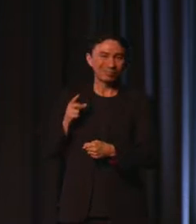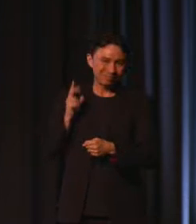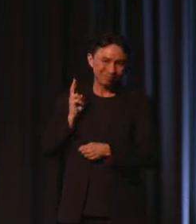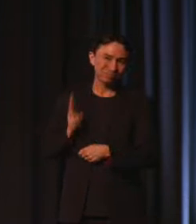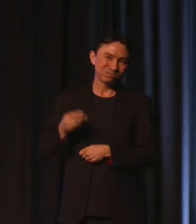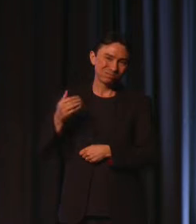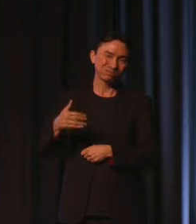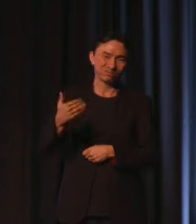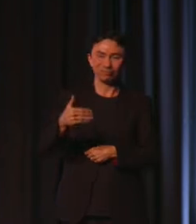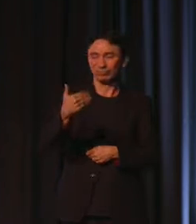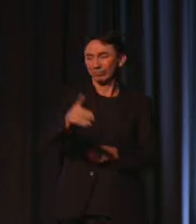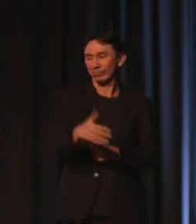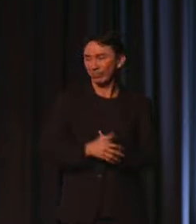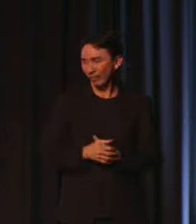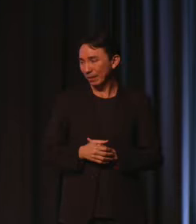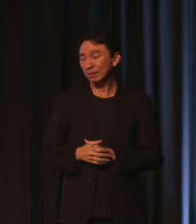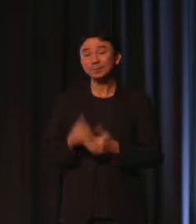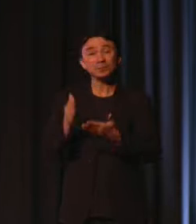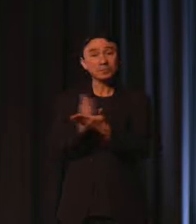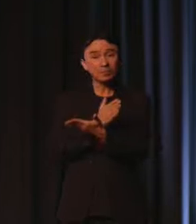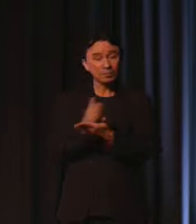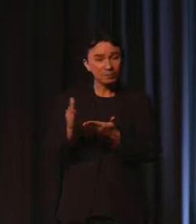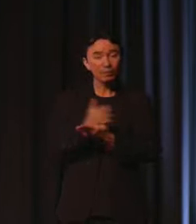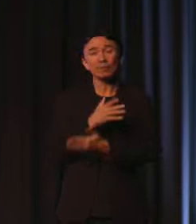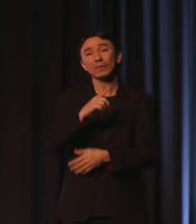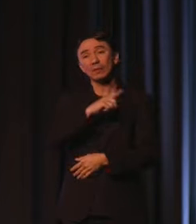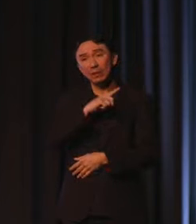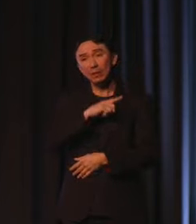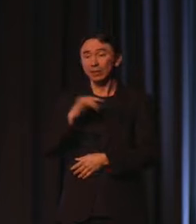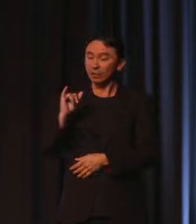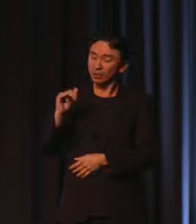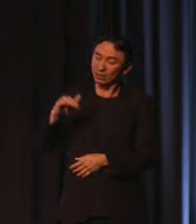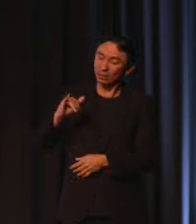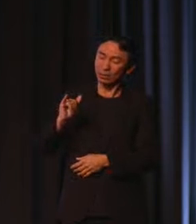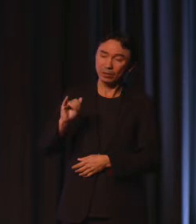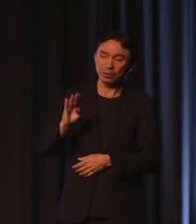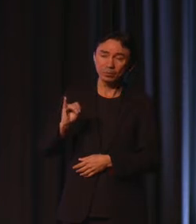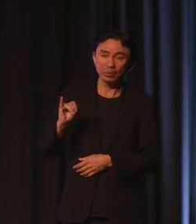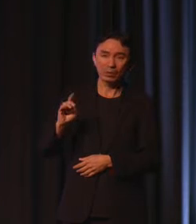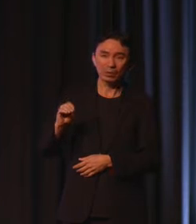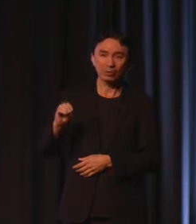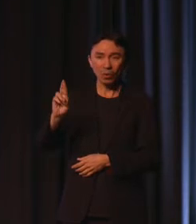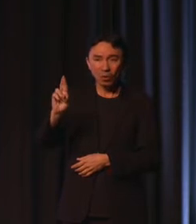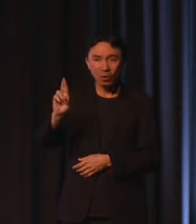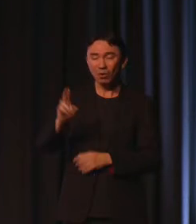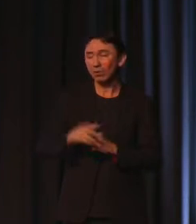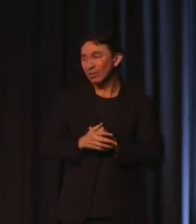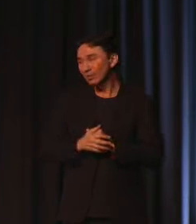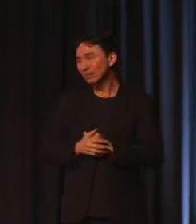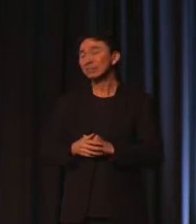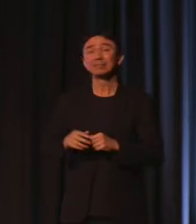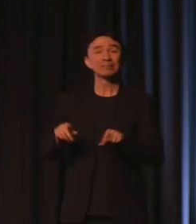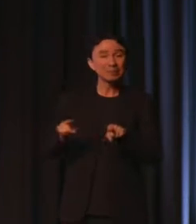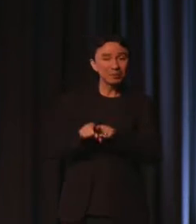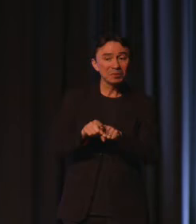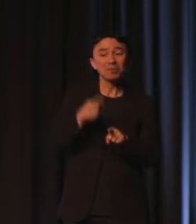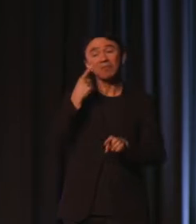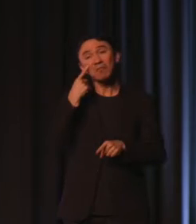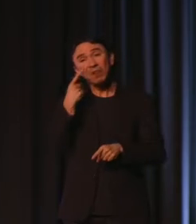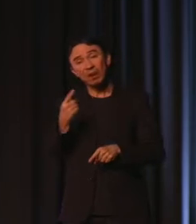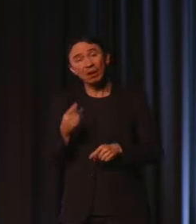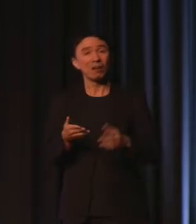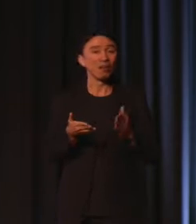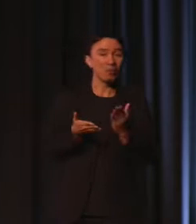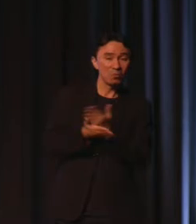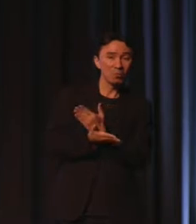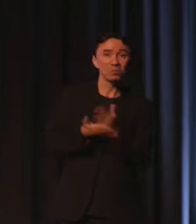Para aqueles que têm inibidor, né, aí a gente foi olhar também, né, um pouco de maiores dificuldades que